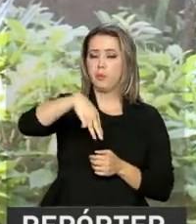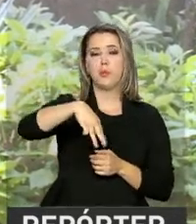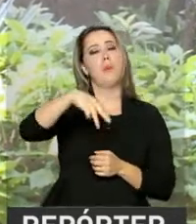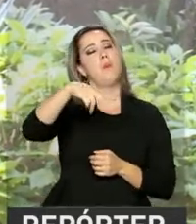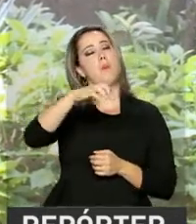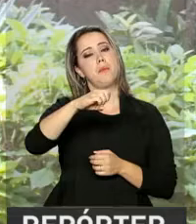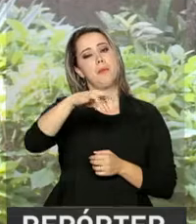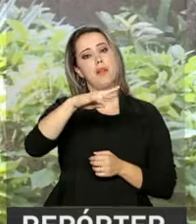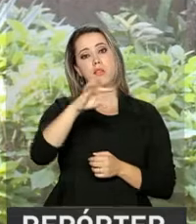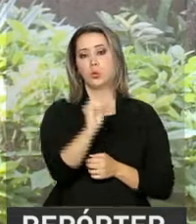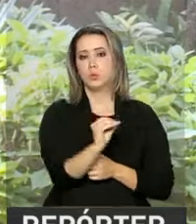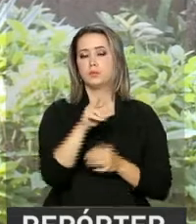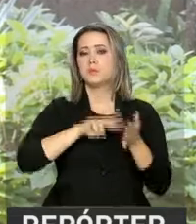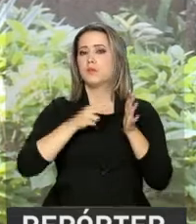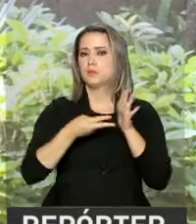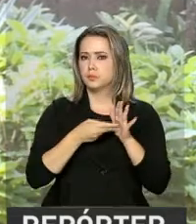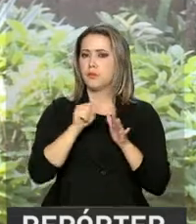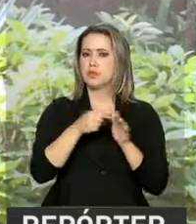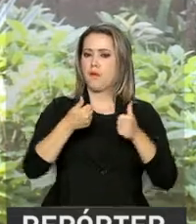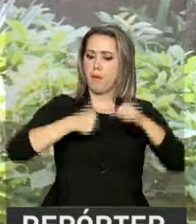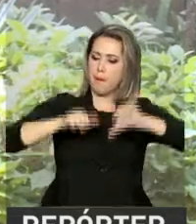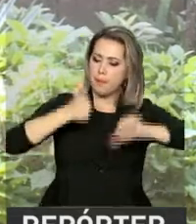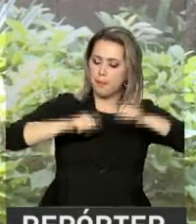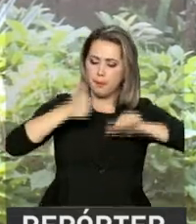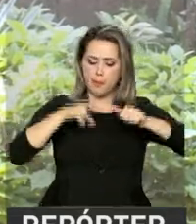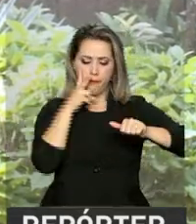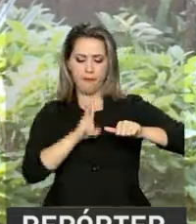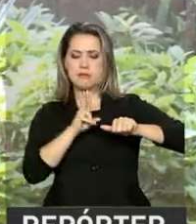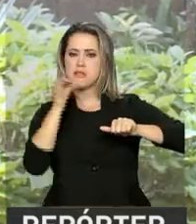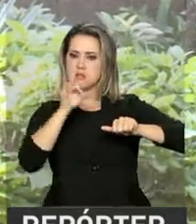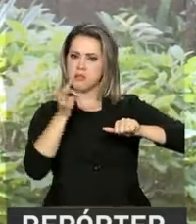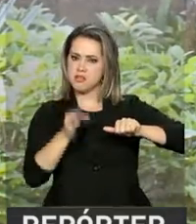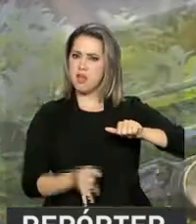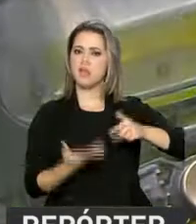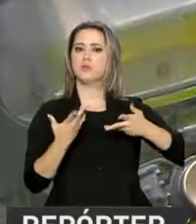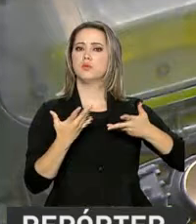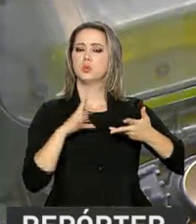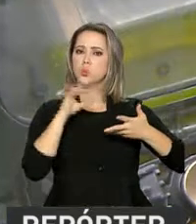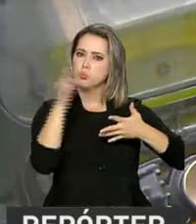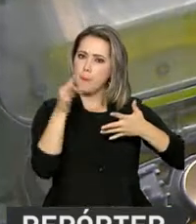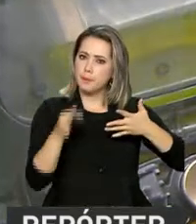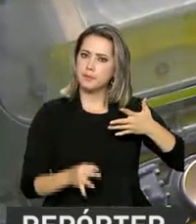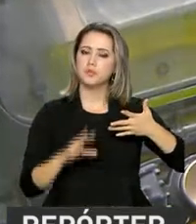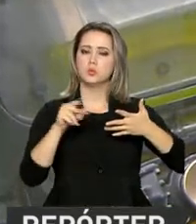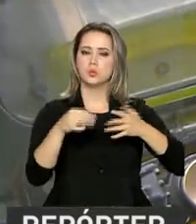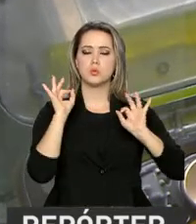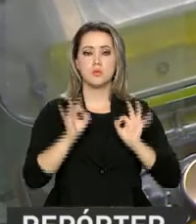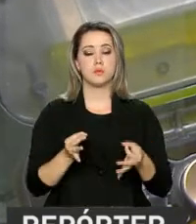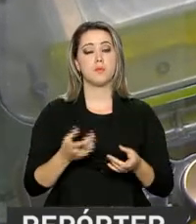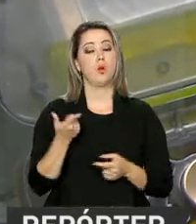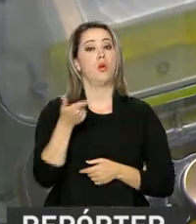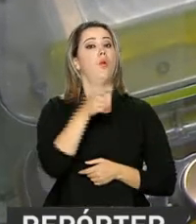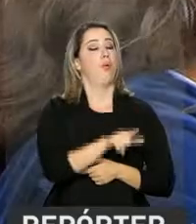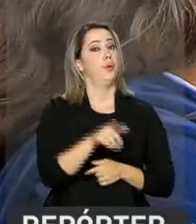representa que o produto passou por ensaios físicos químicos mecânicos é toxicológicos outro